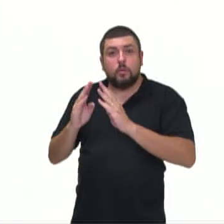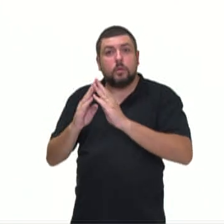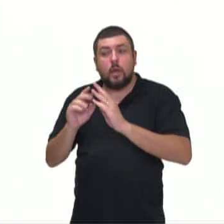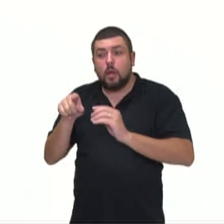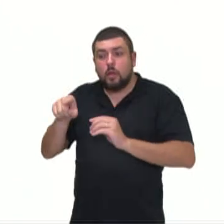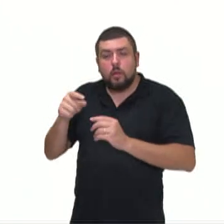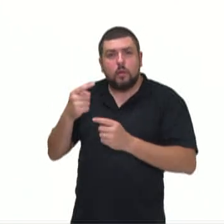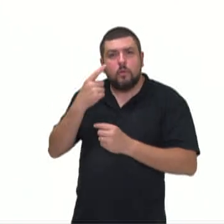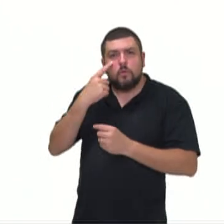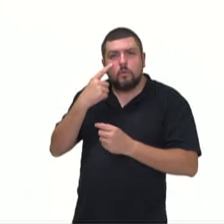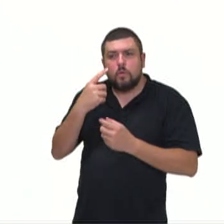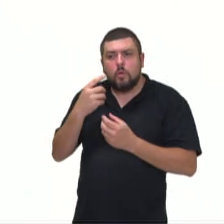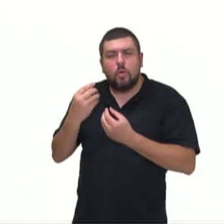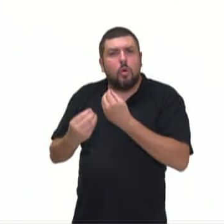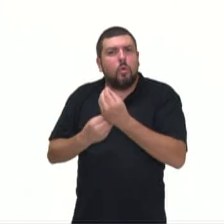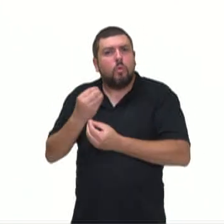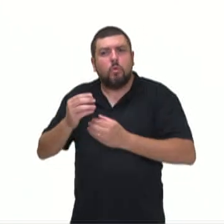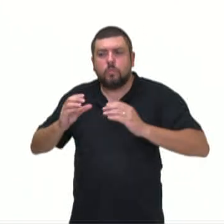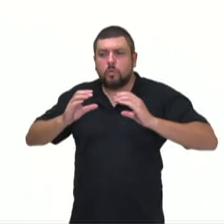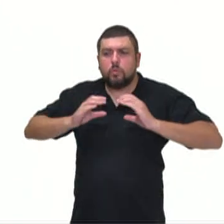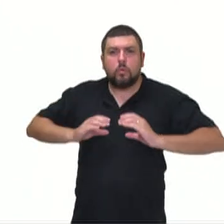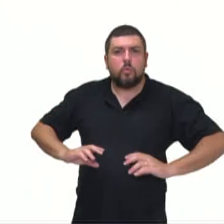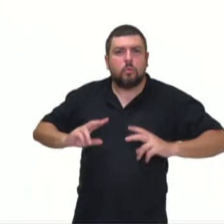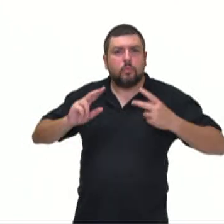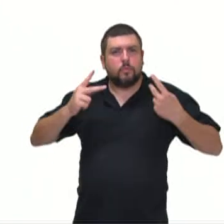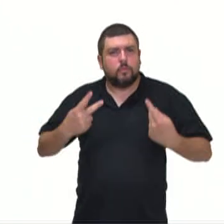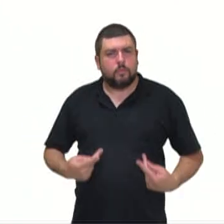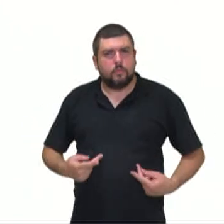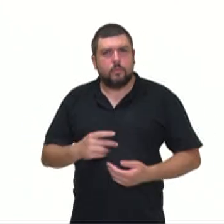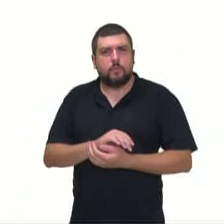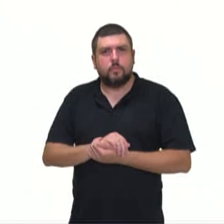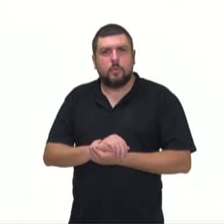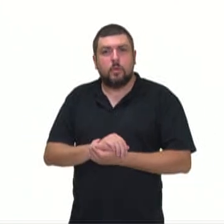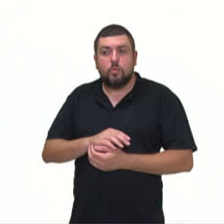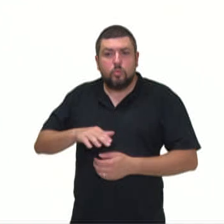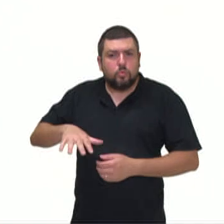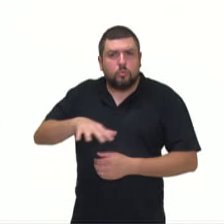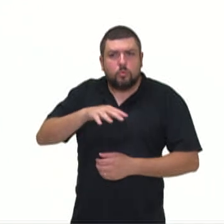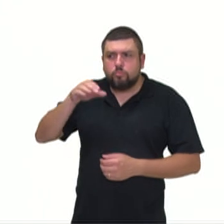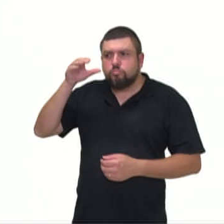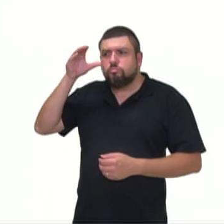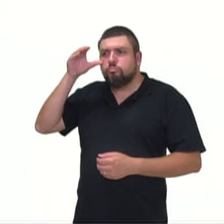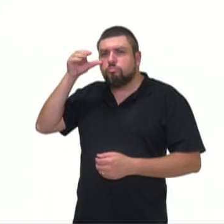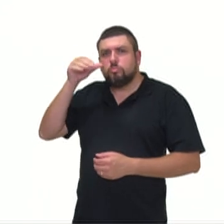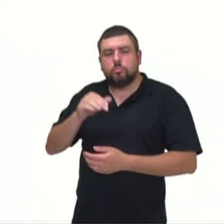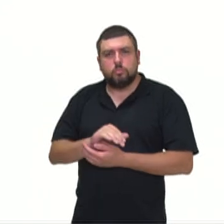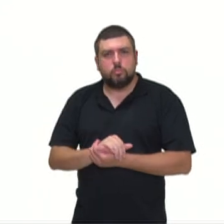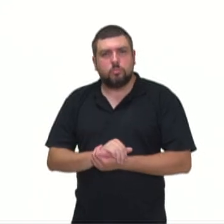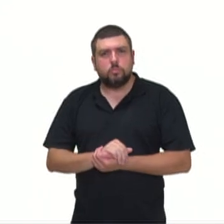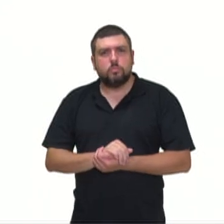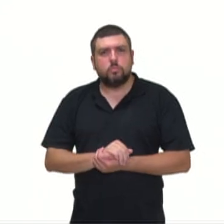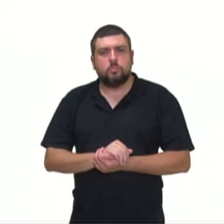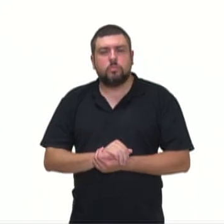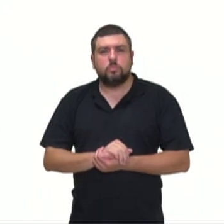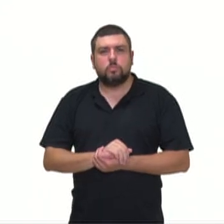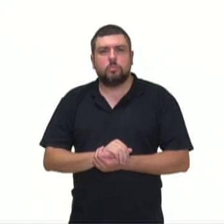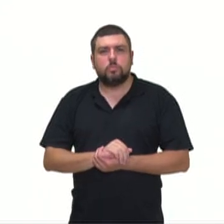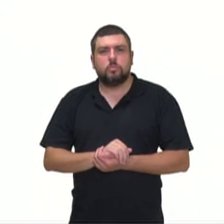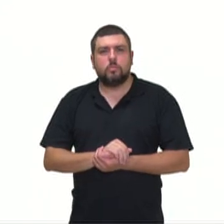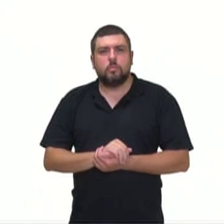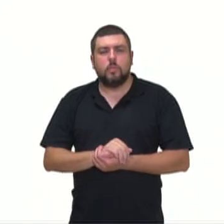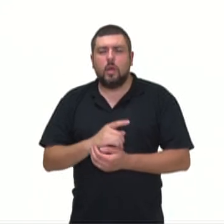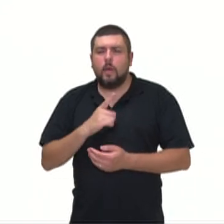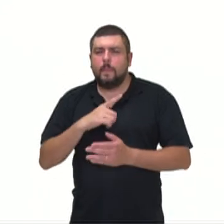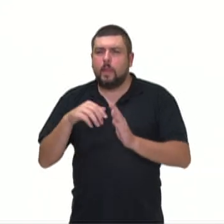explorar e expor o comportamento humano de diversas formas, o que desperta curiosidade. Um certo programa de reality